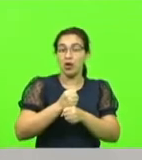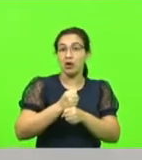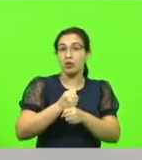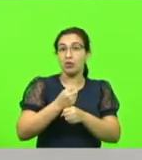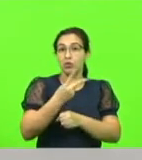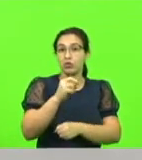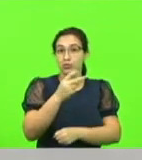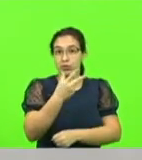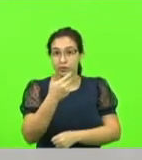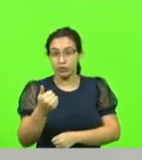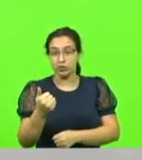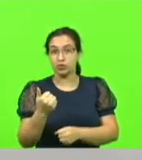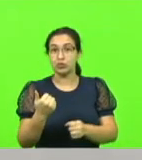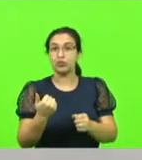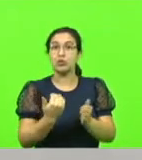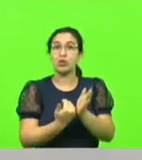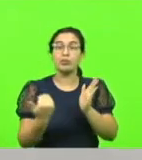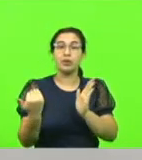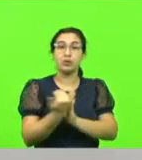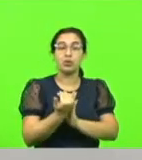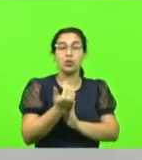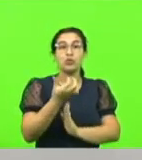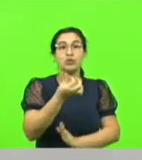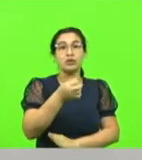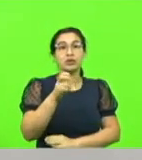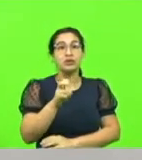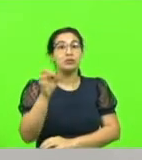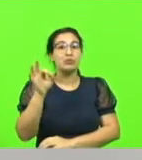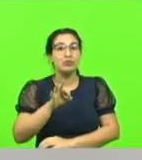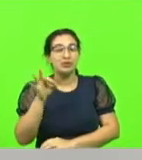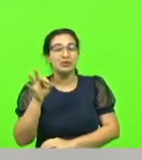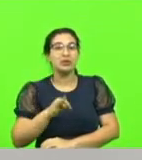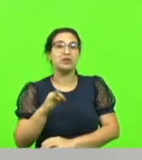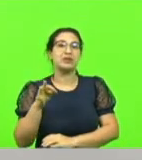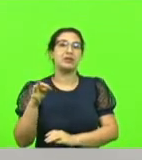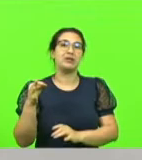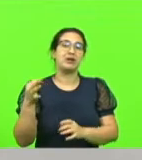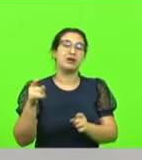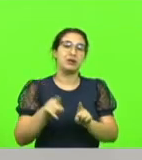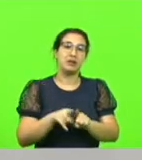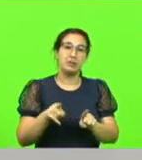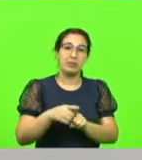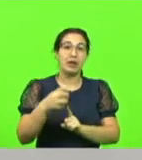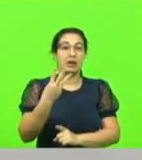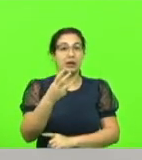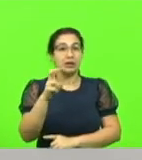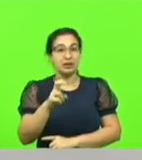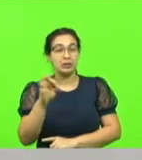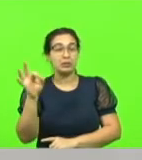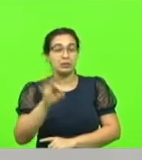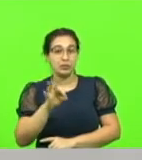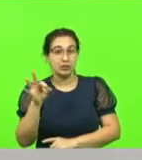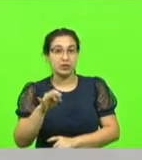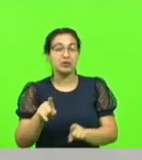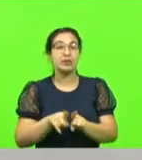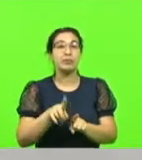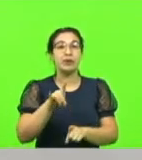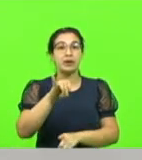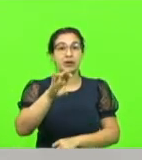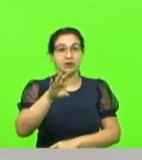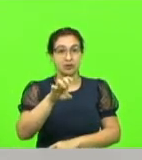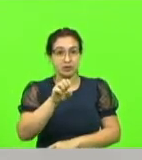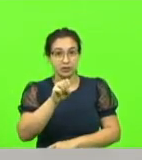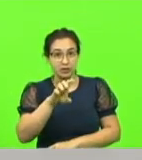40%, o etanol 65%, o gás de cozinha 35% e o diesel